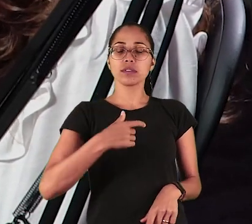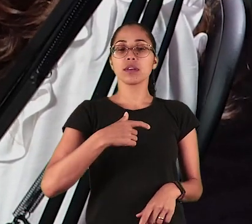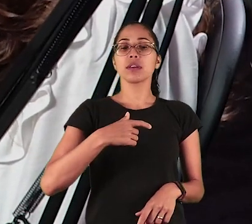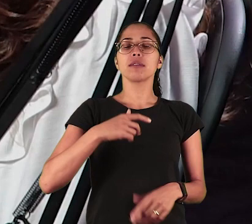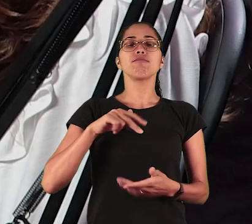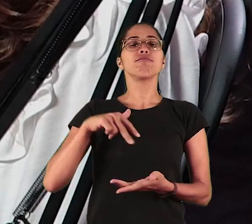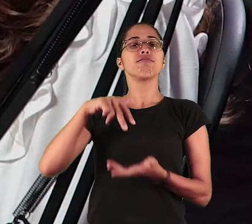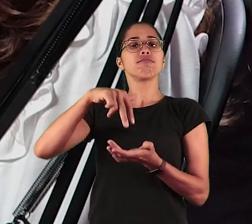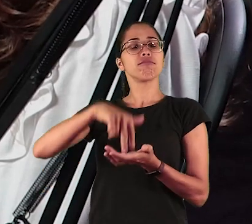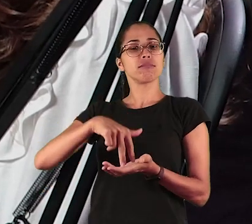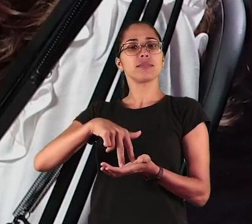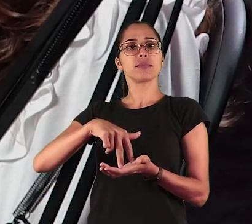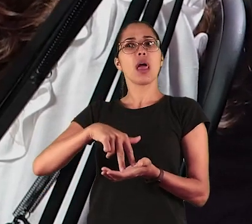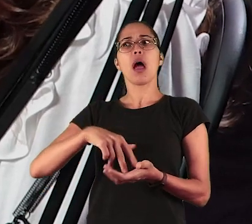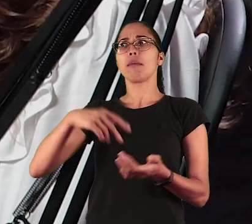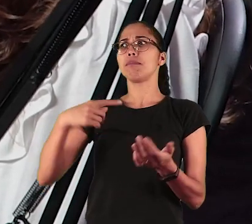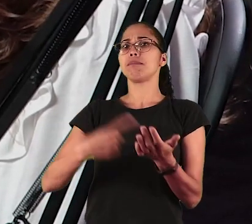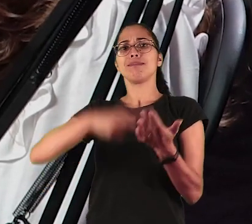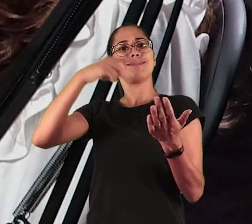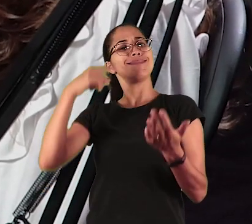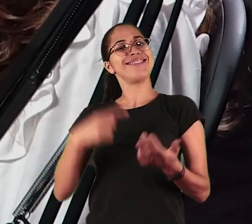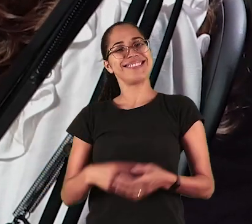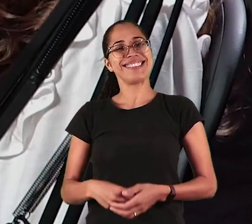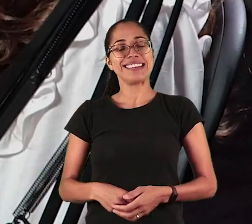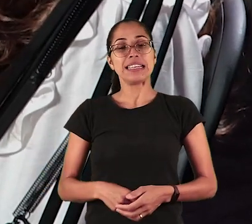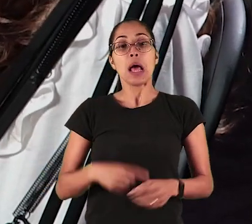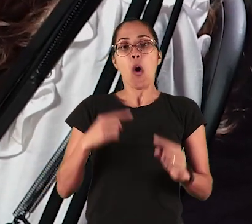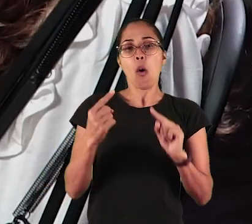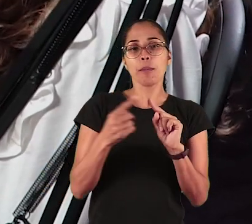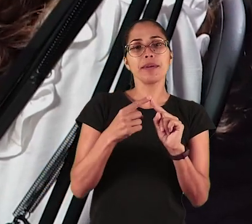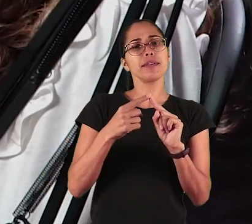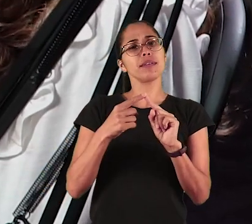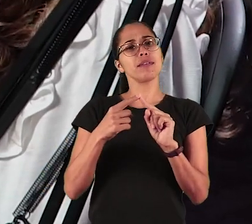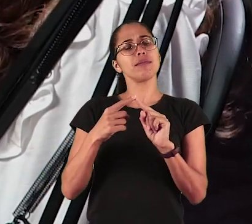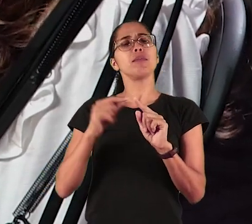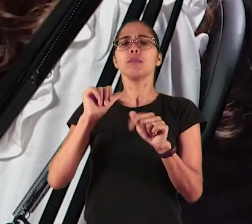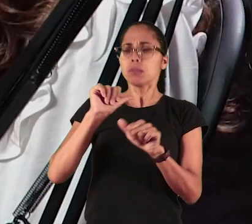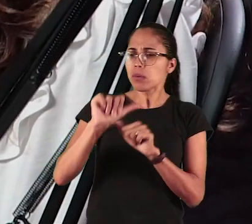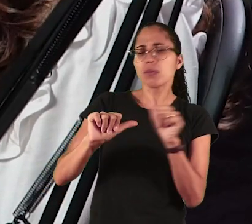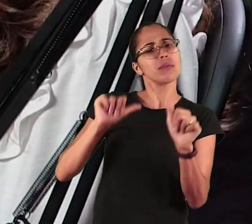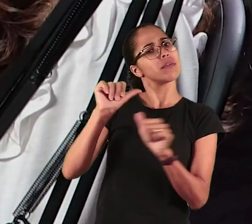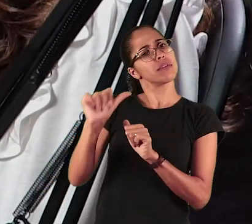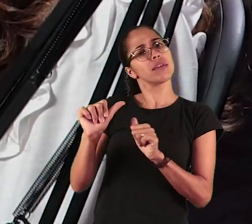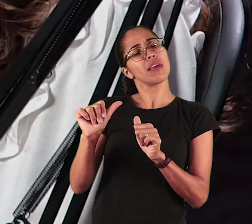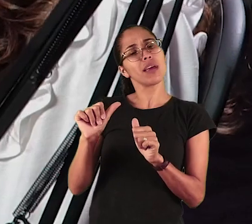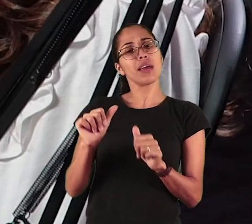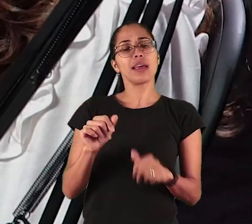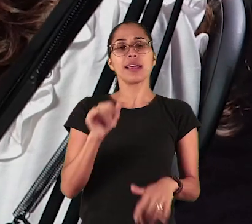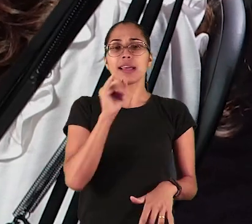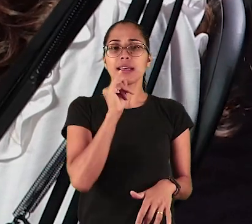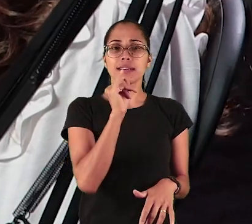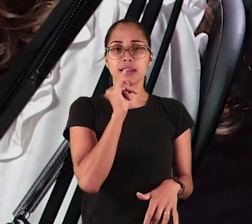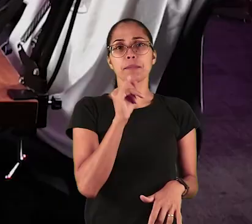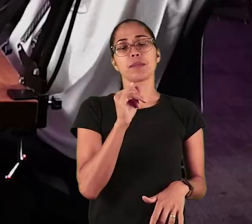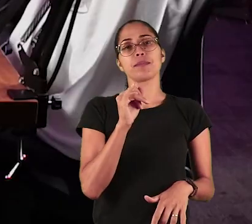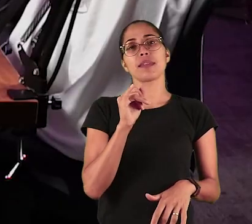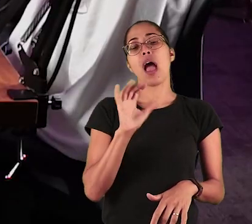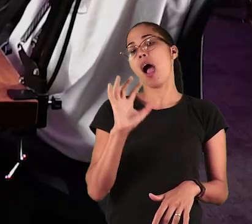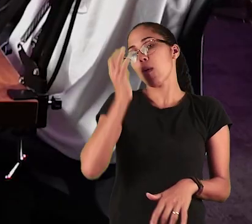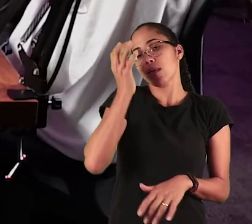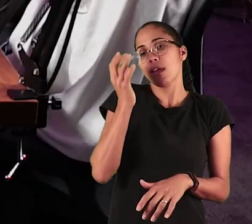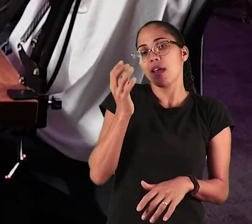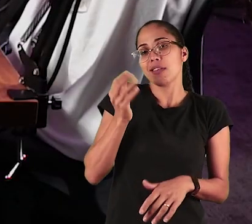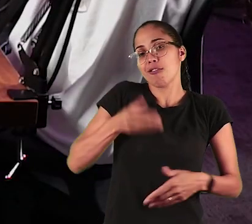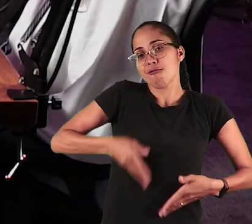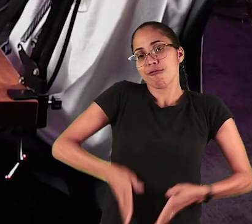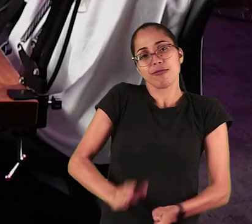é é muito grande é um impacto muito grande esse propósito ele vai mudando por exemplo quando você tem